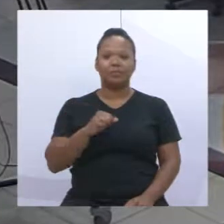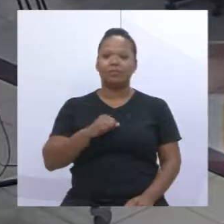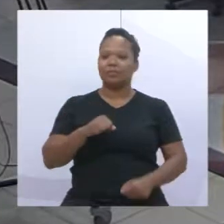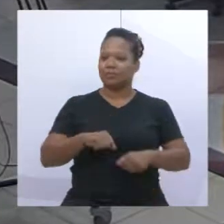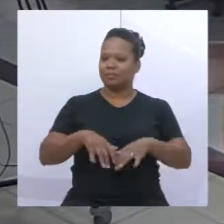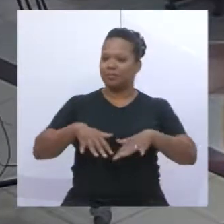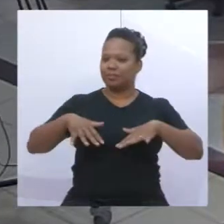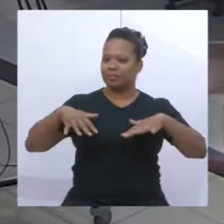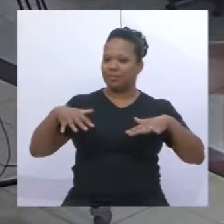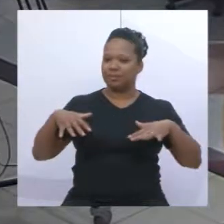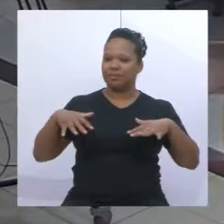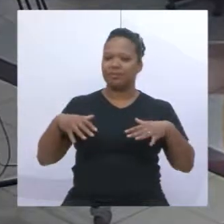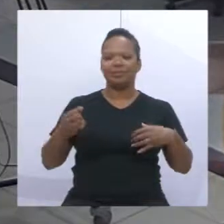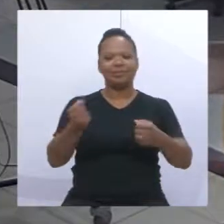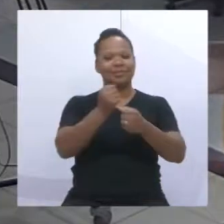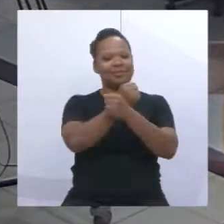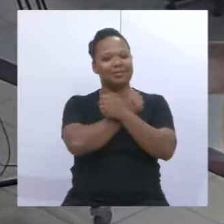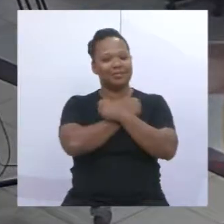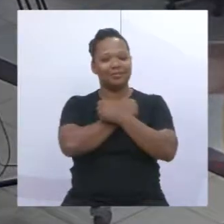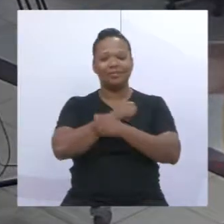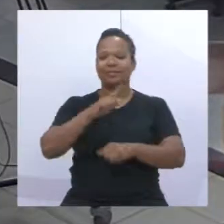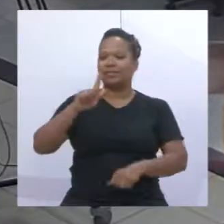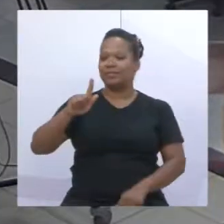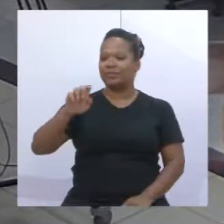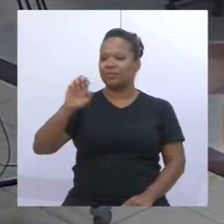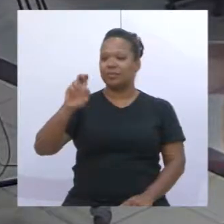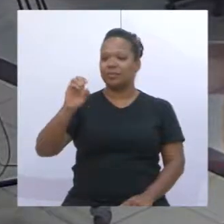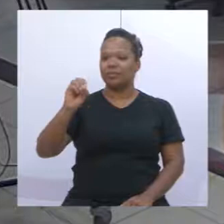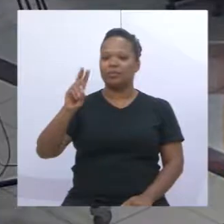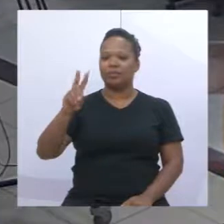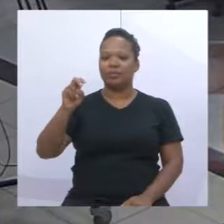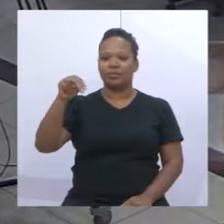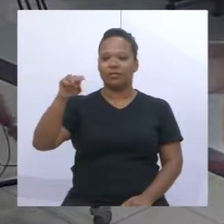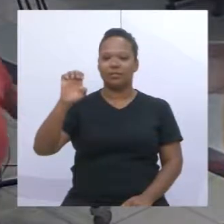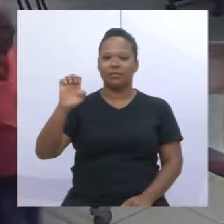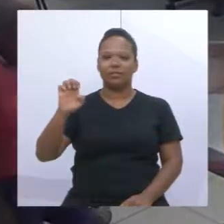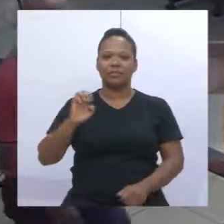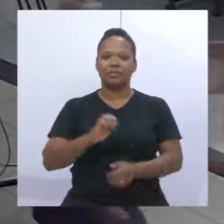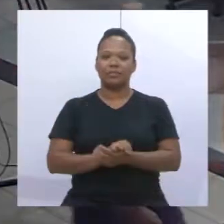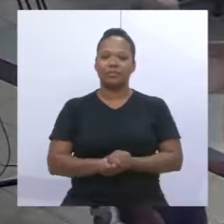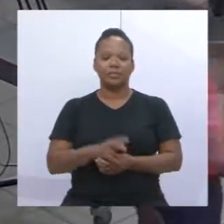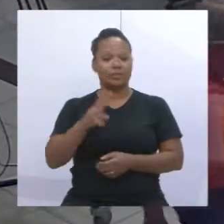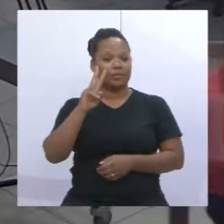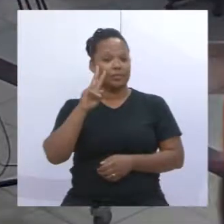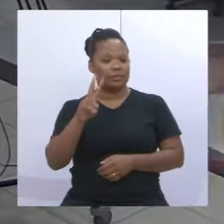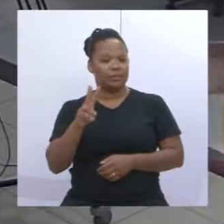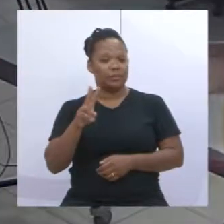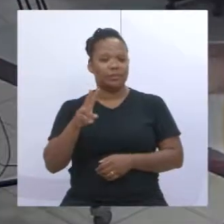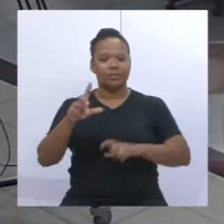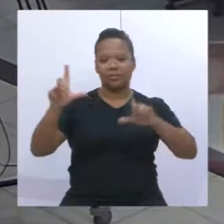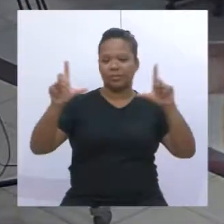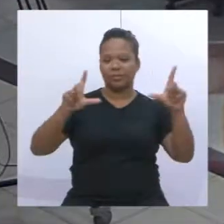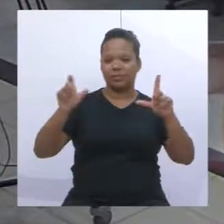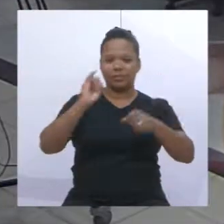na galeria. Um abraço ao Giovanni e nos assiste pela TV Câmara através da internet da TV.